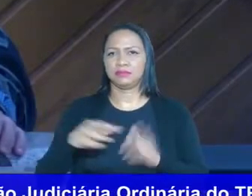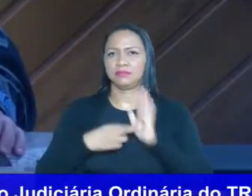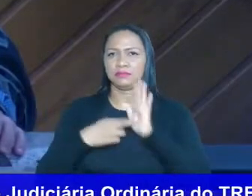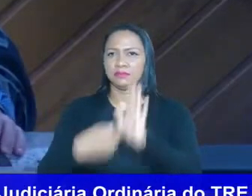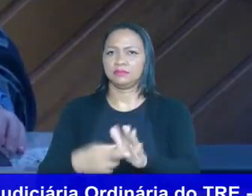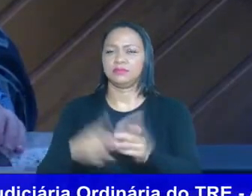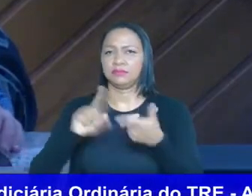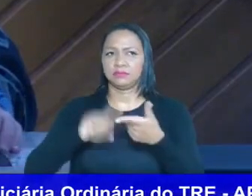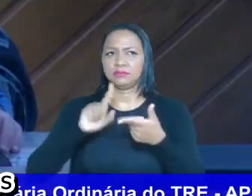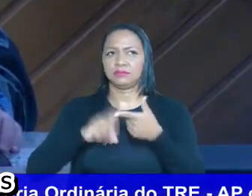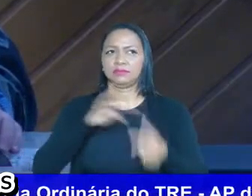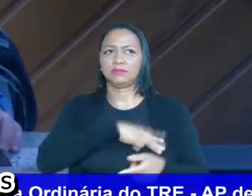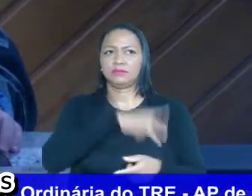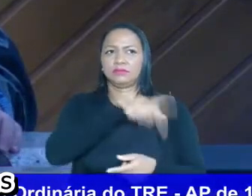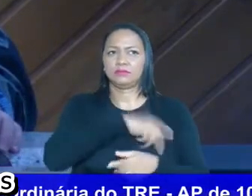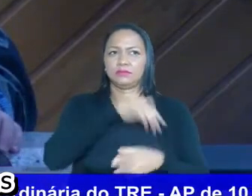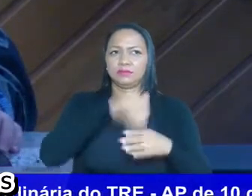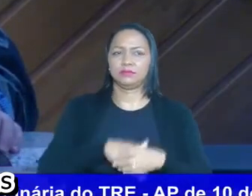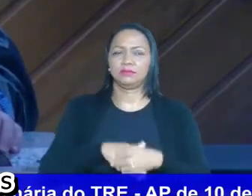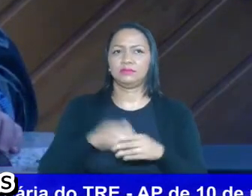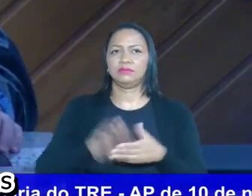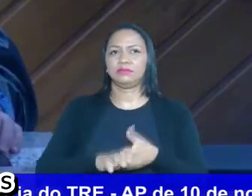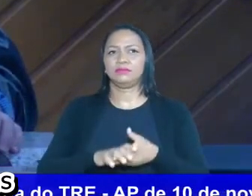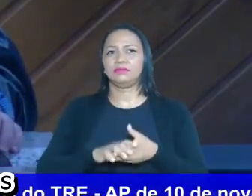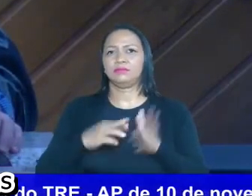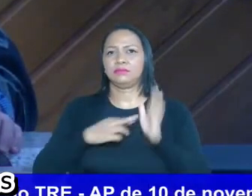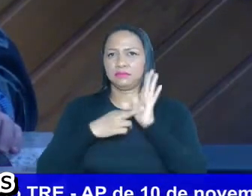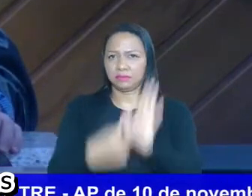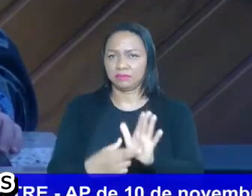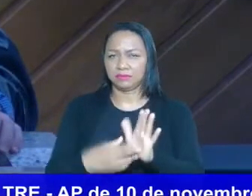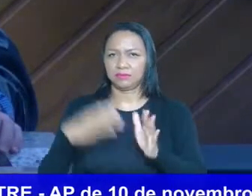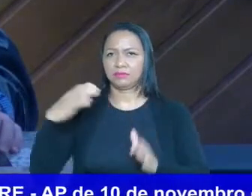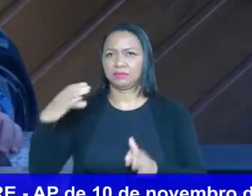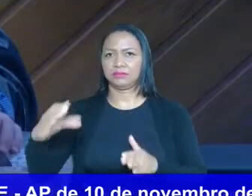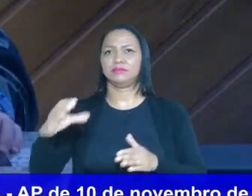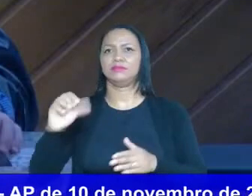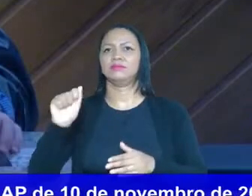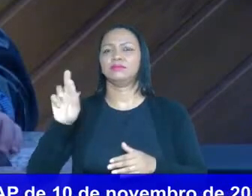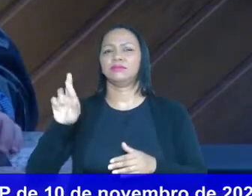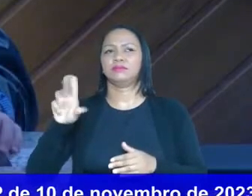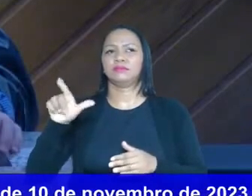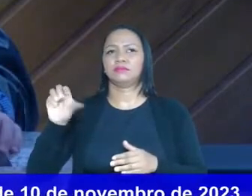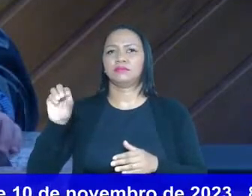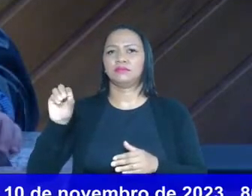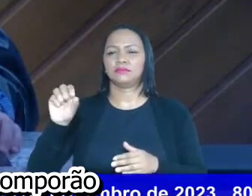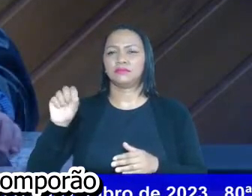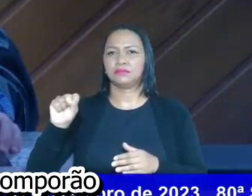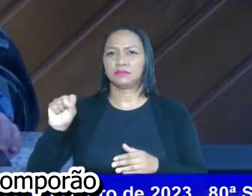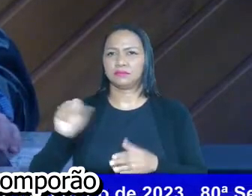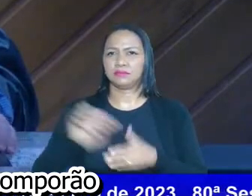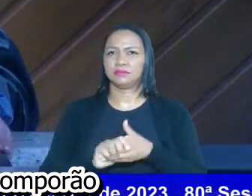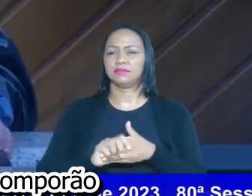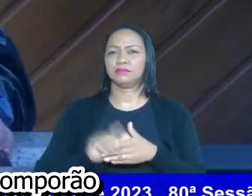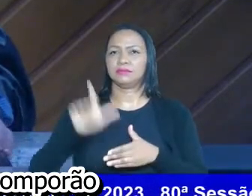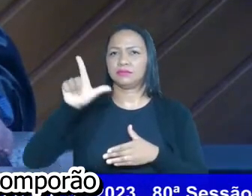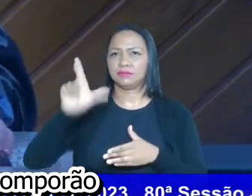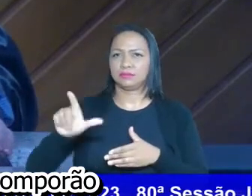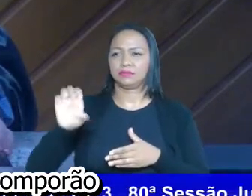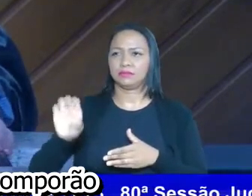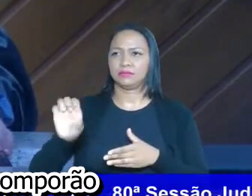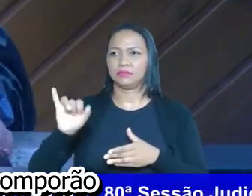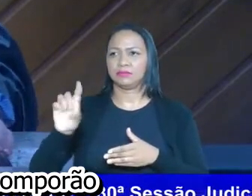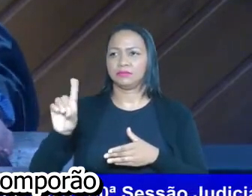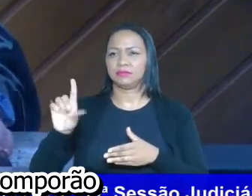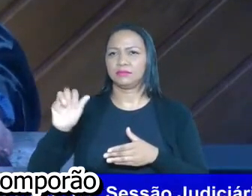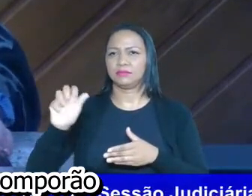representante também o Ministério Público Eleitoral, representados Carlos Adriano Dias da Costa, Leidiane Barroso Moreira e Ana Zilda da